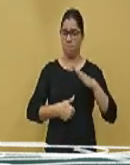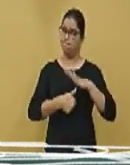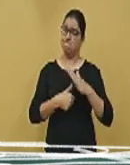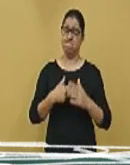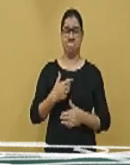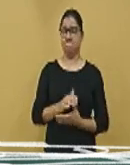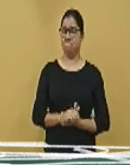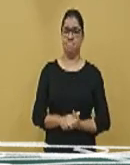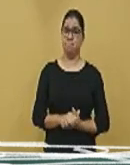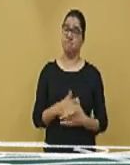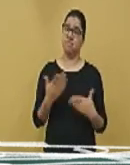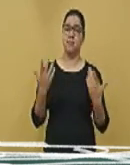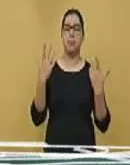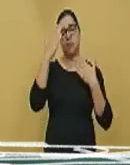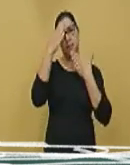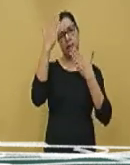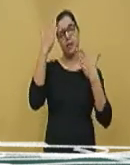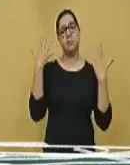Obrigada.